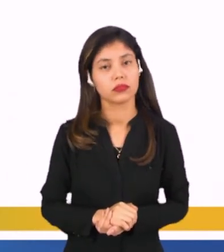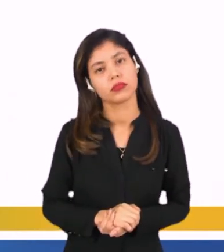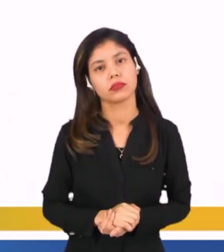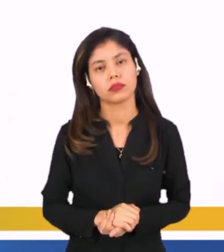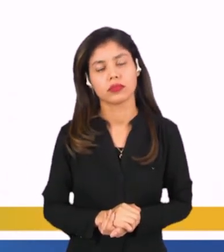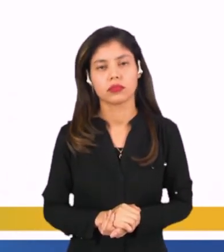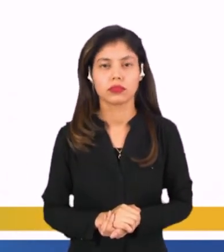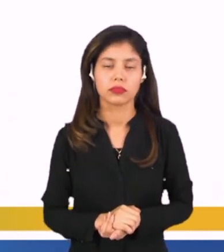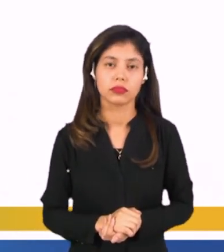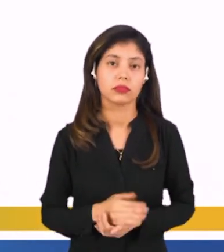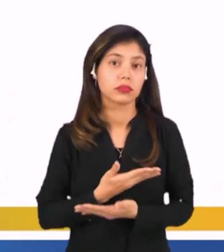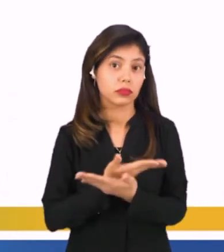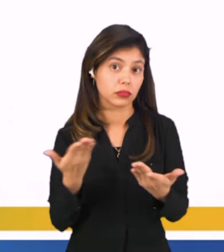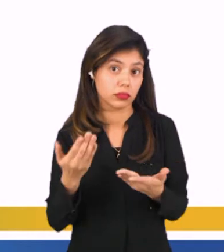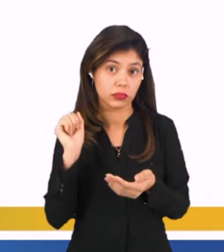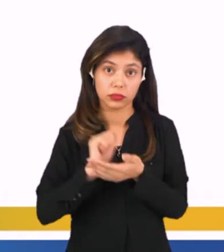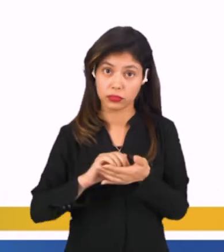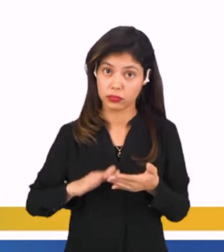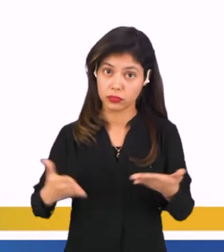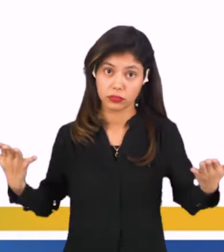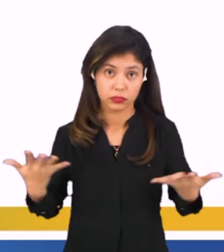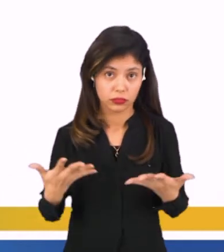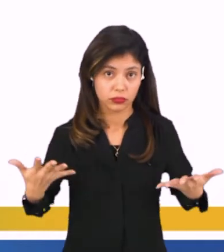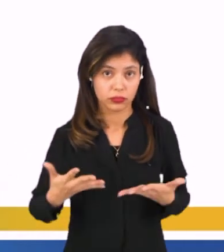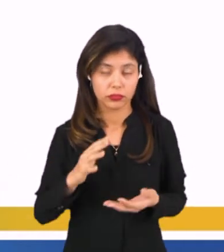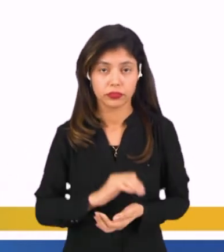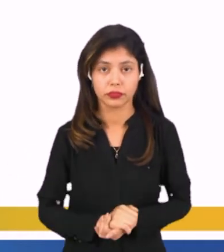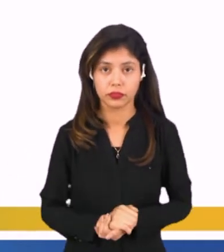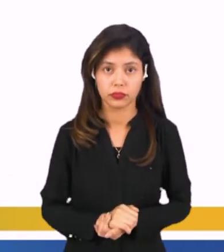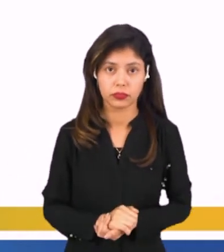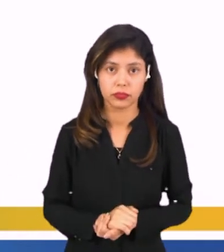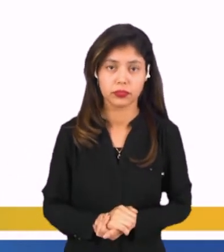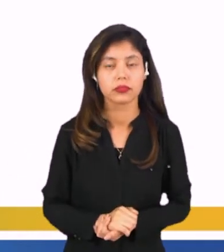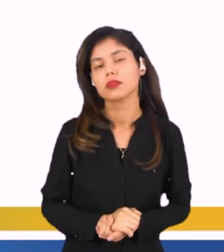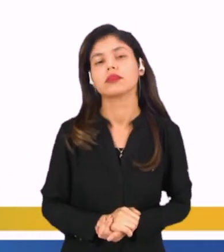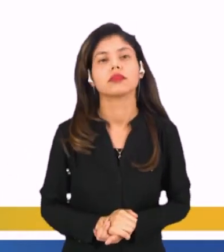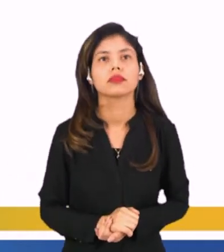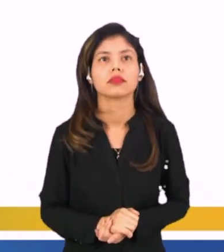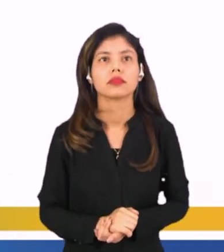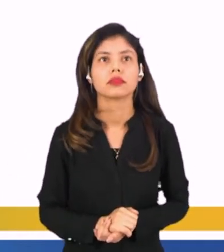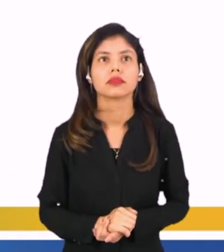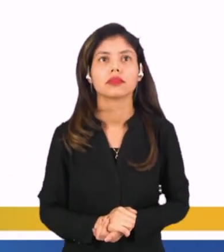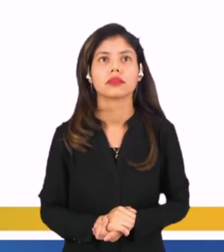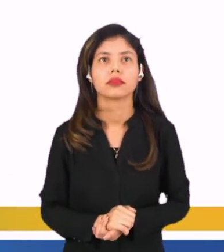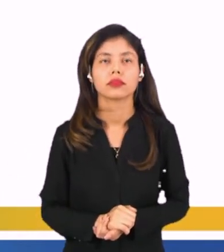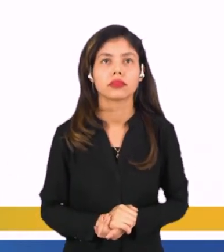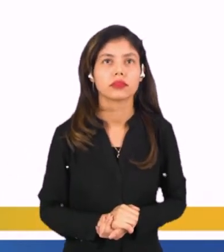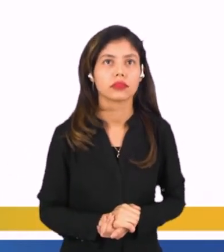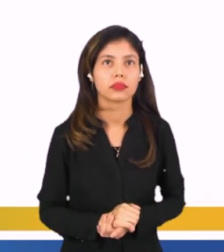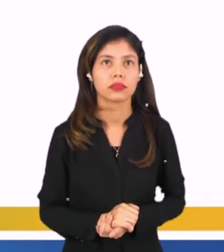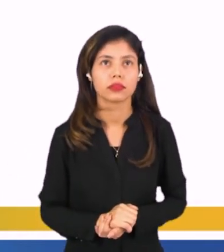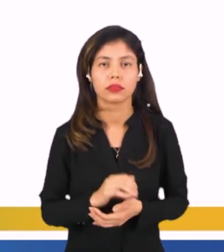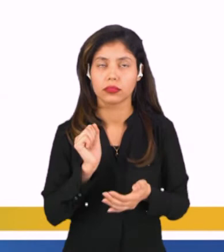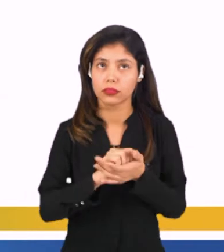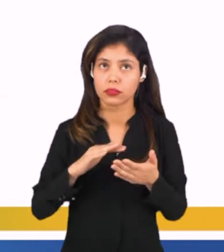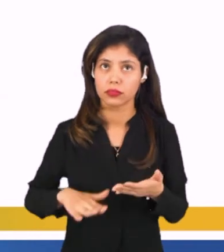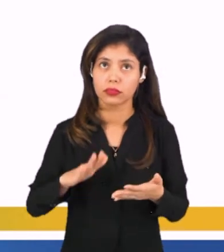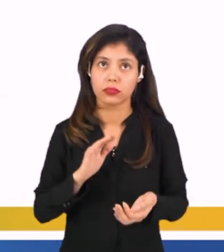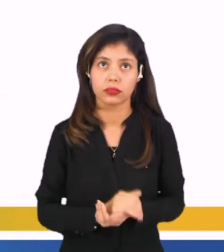E para a atividade de hoje, tá? Vamos para o espanhol. Para a